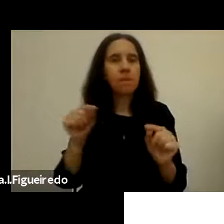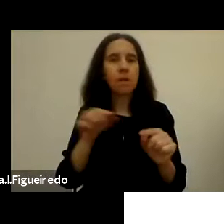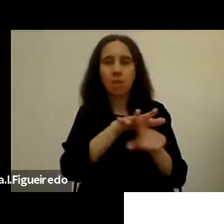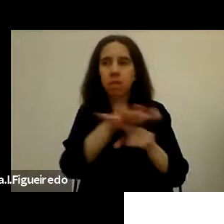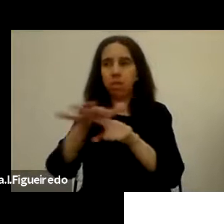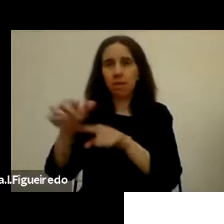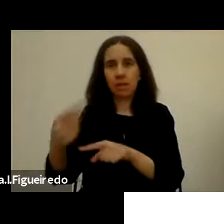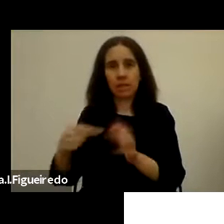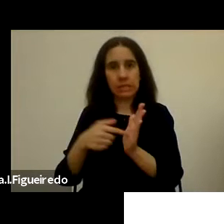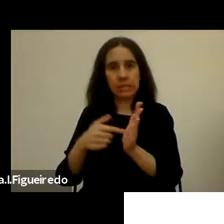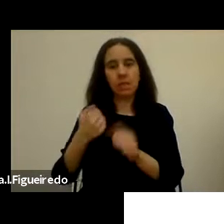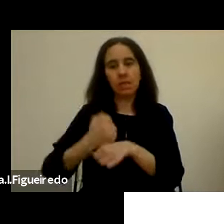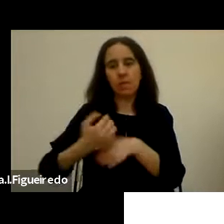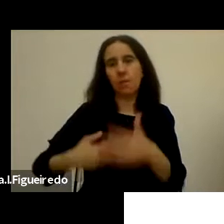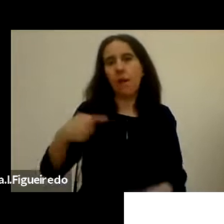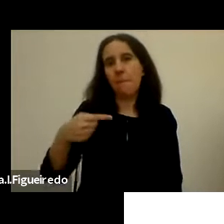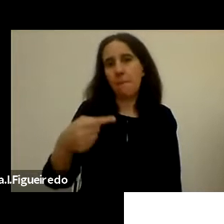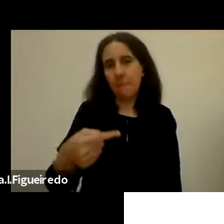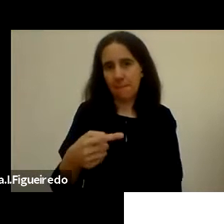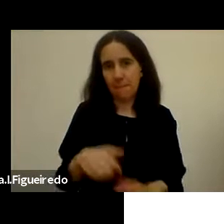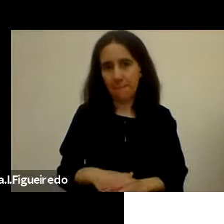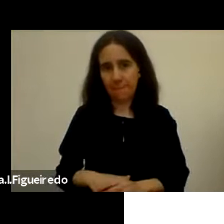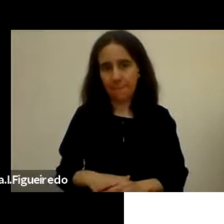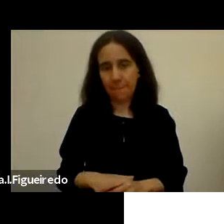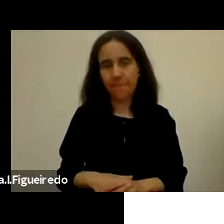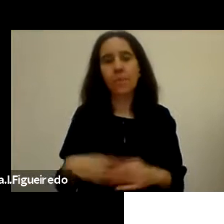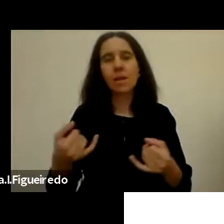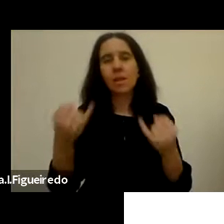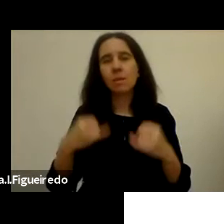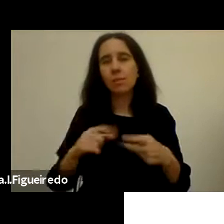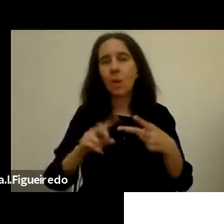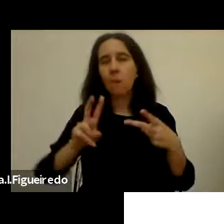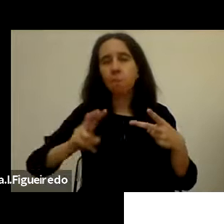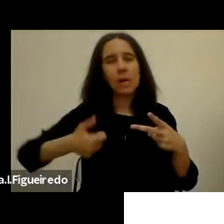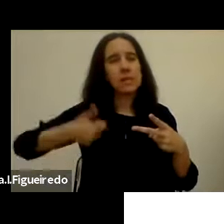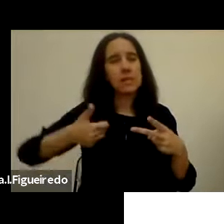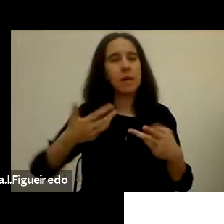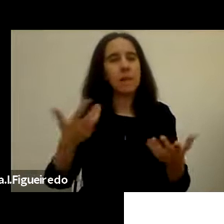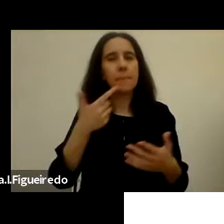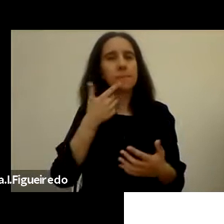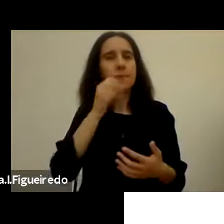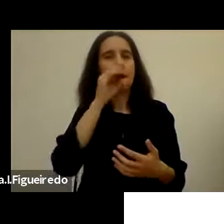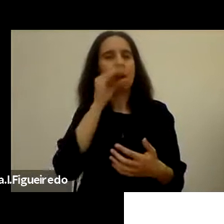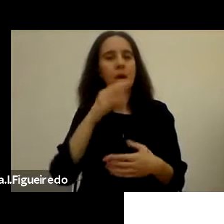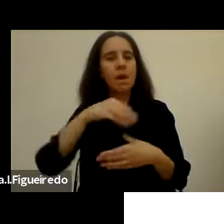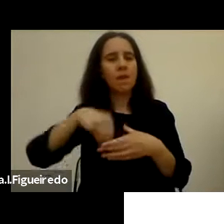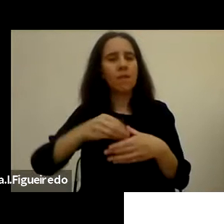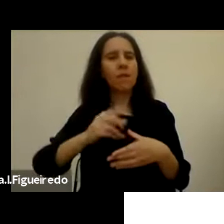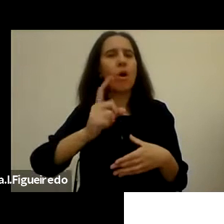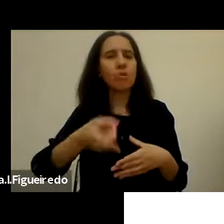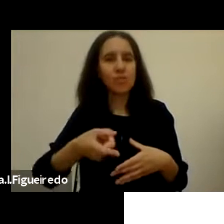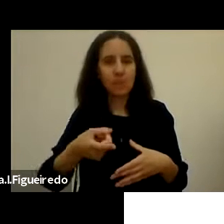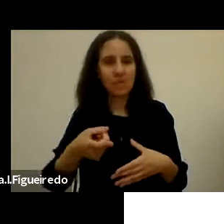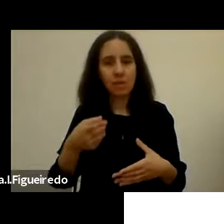com aquele que é o nosso trabalho do dia a dia. Depois, o segundo aspecto-chave é percebermos o que é que está envolvido. O